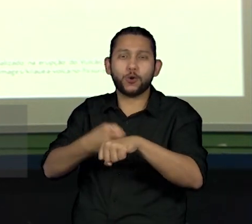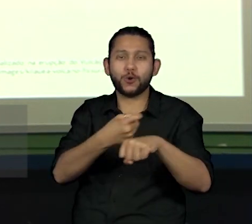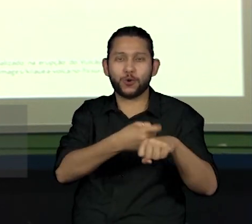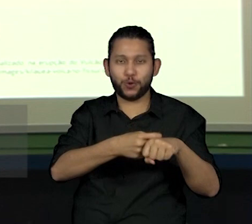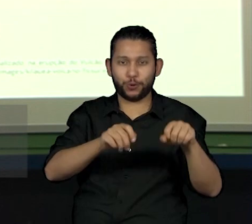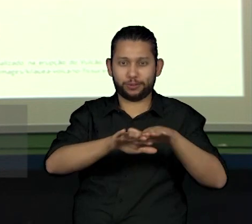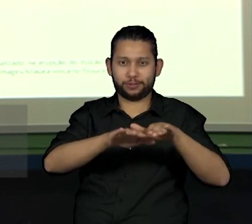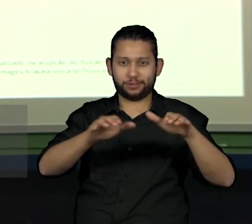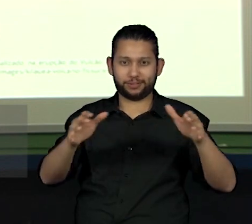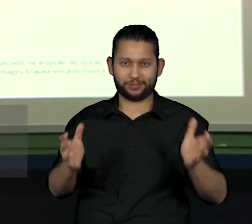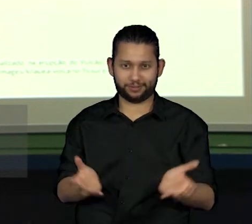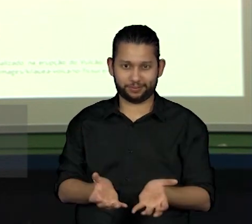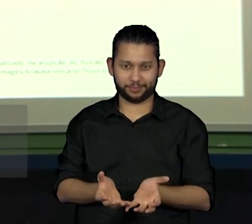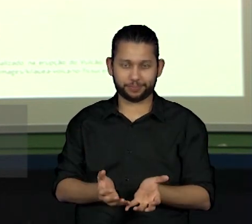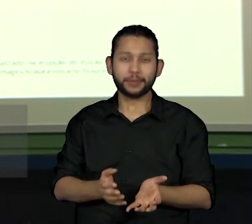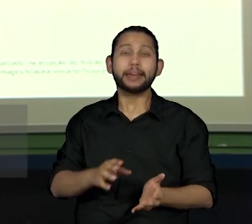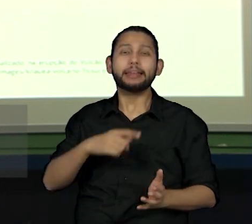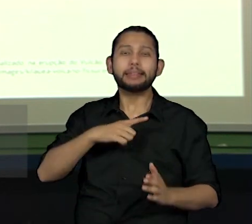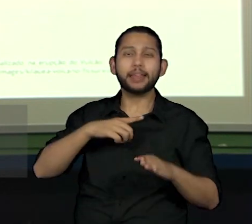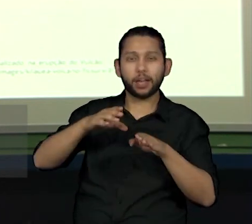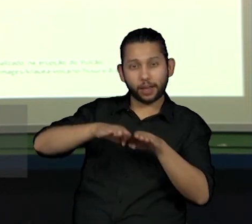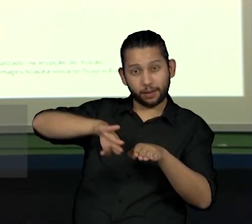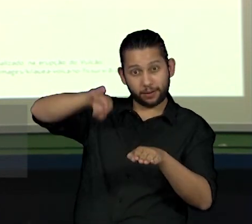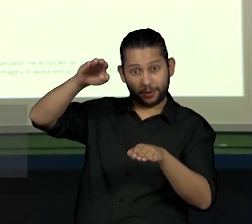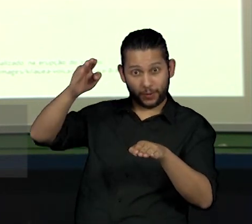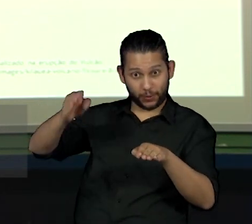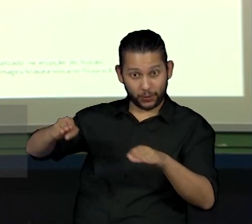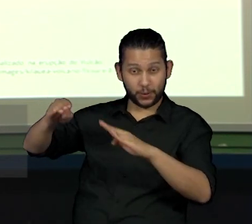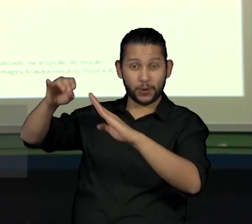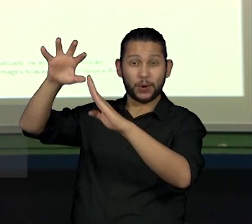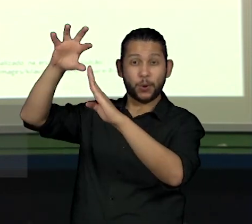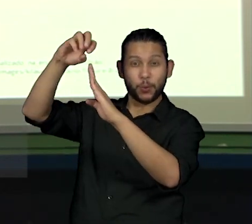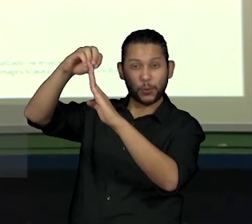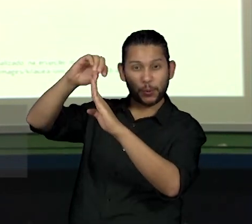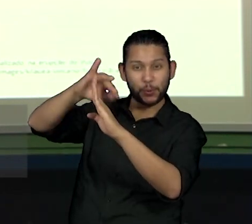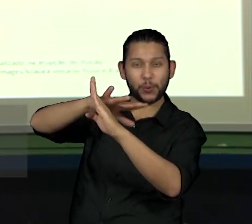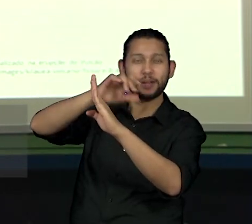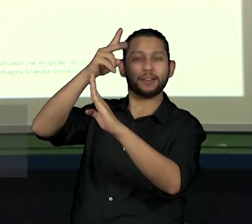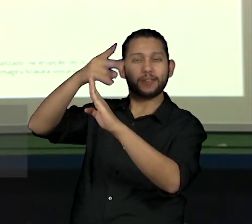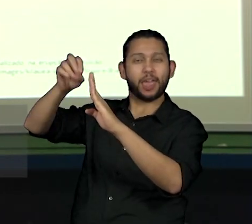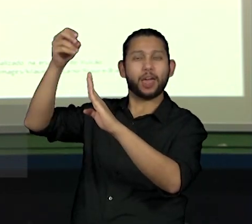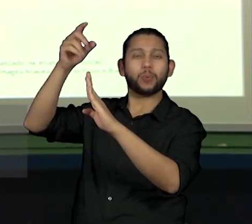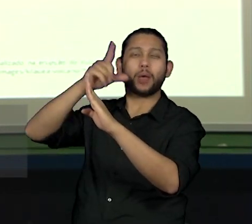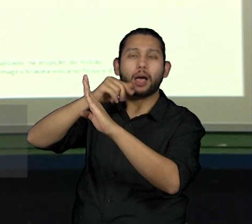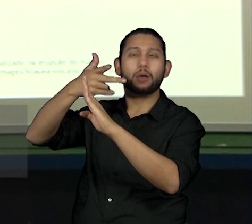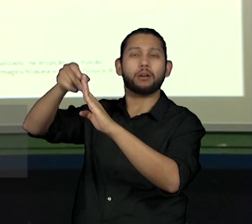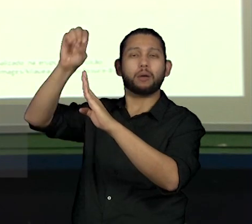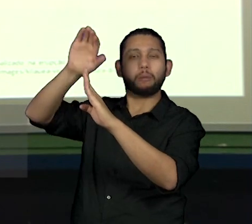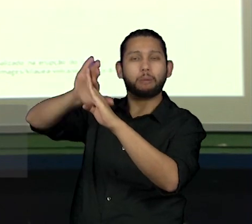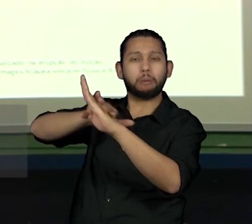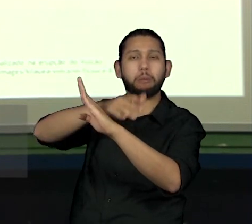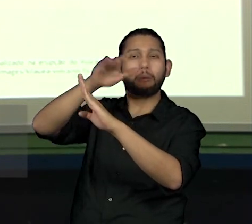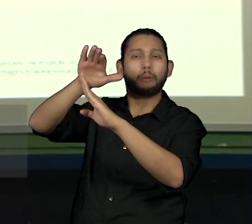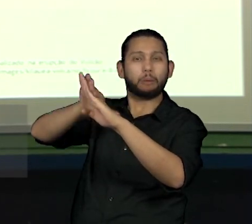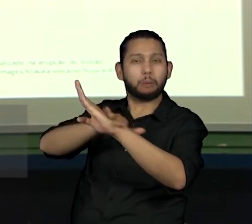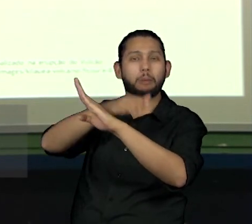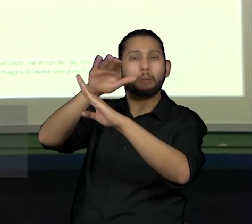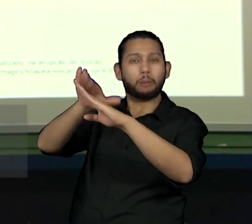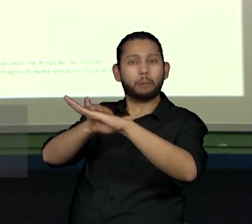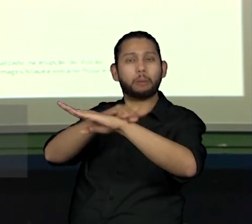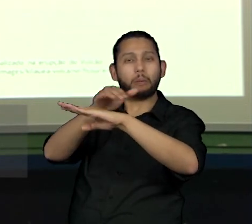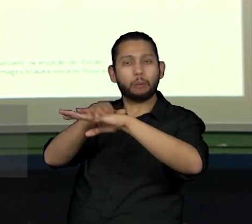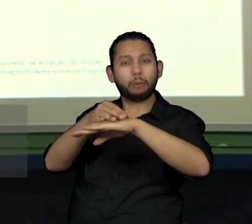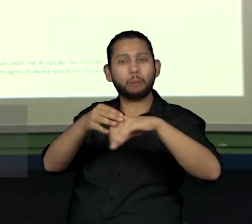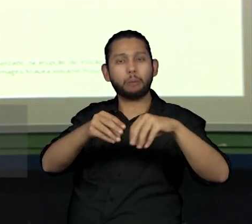são formados a partir da decomposição das rochas. Então, essa rocha, você deve estar pensando, mas a rocha